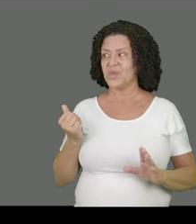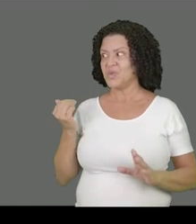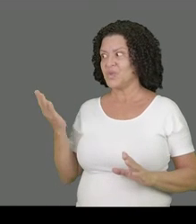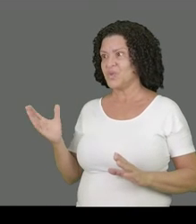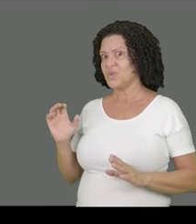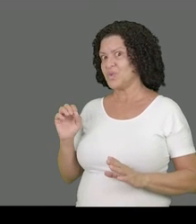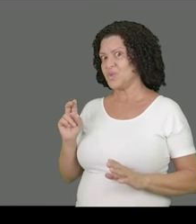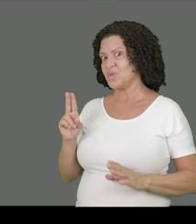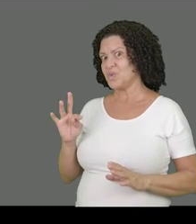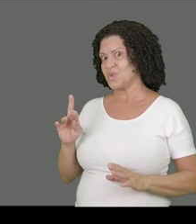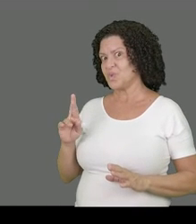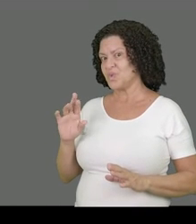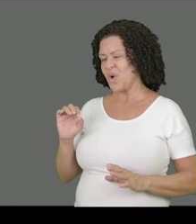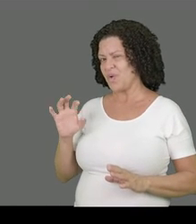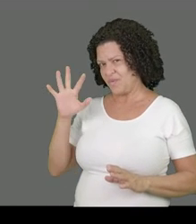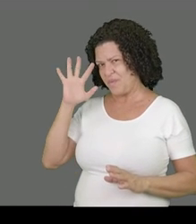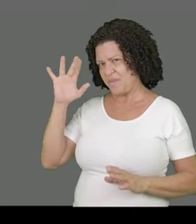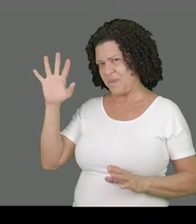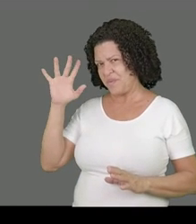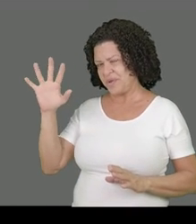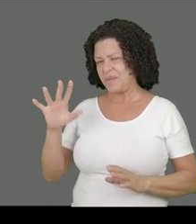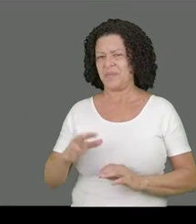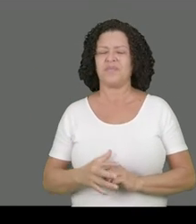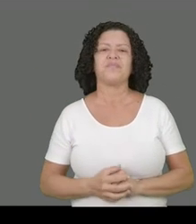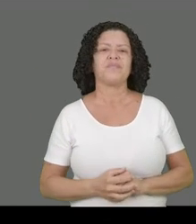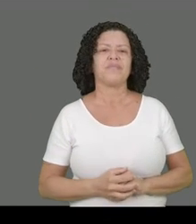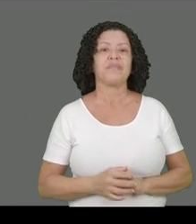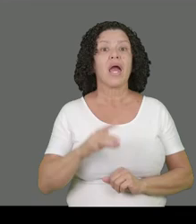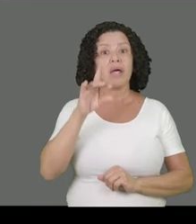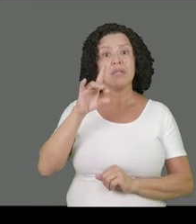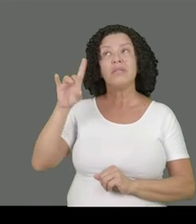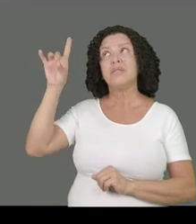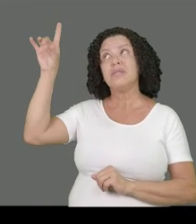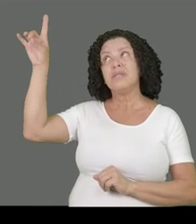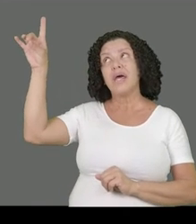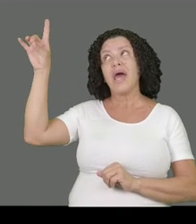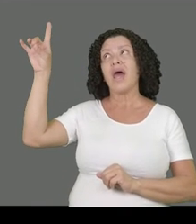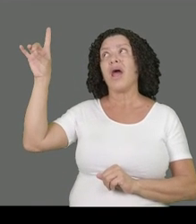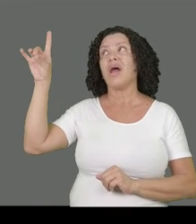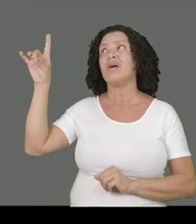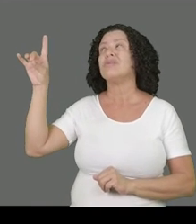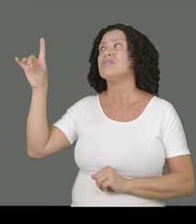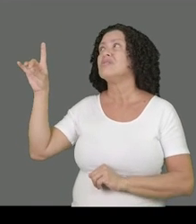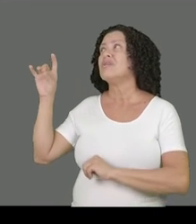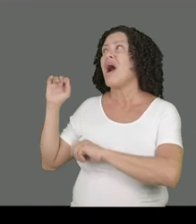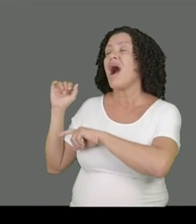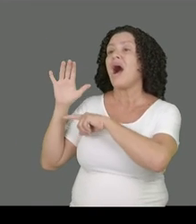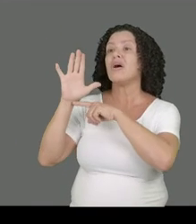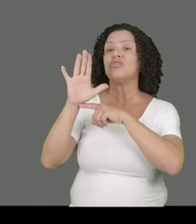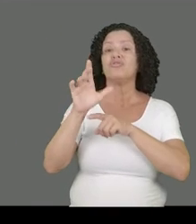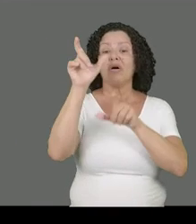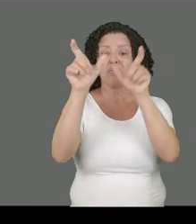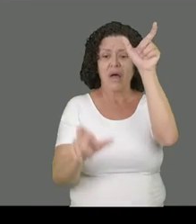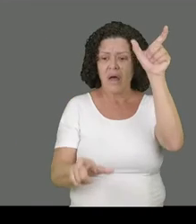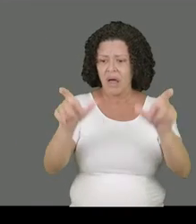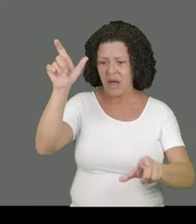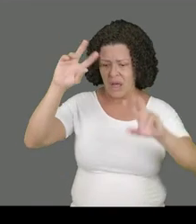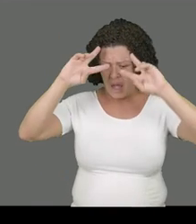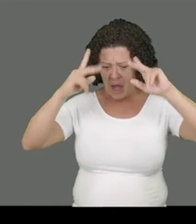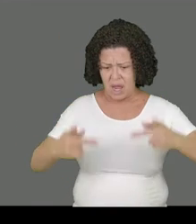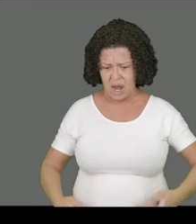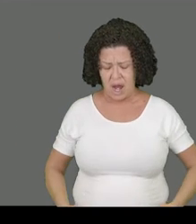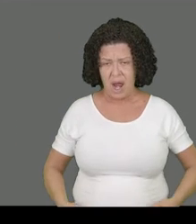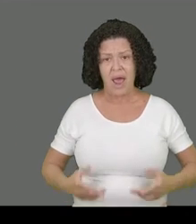busca do outro. Vamos refletir a esse respeito. Deus ajuda a criatura através